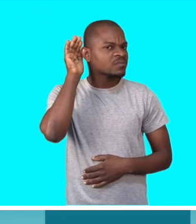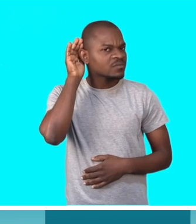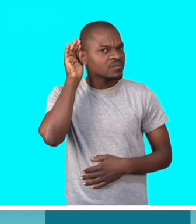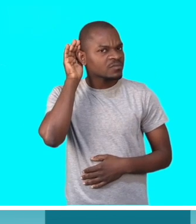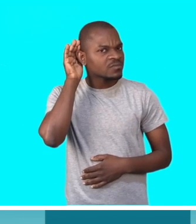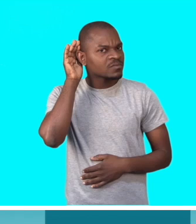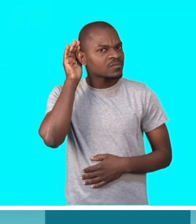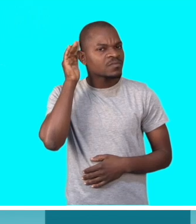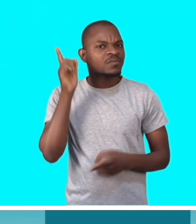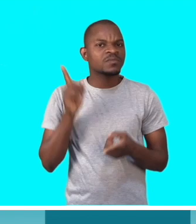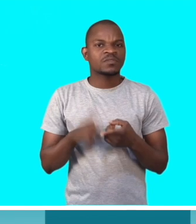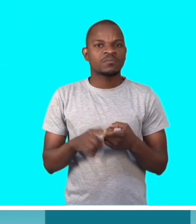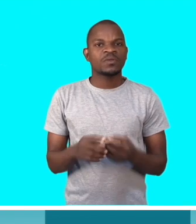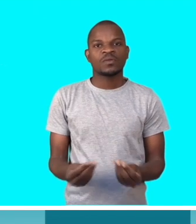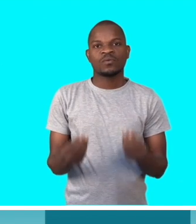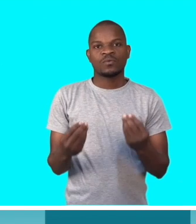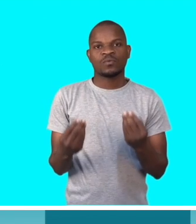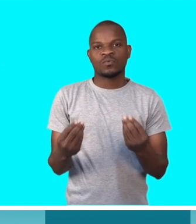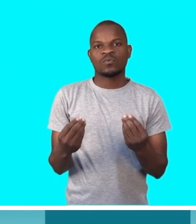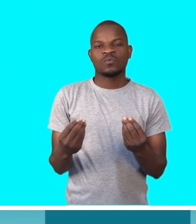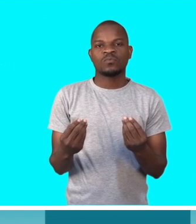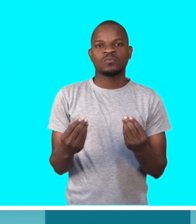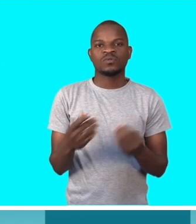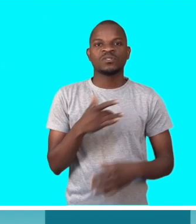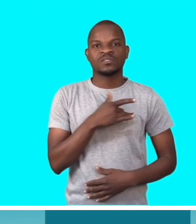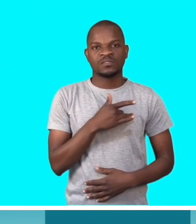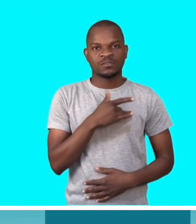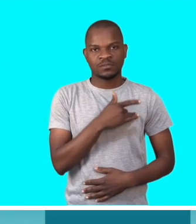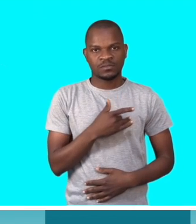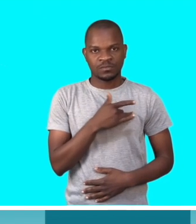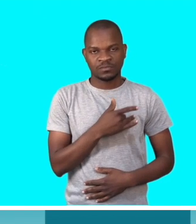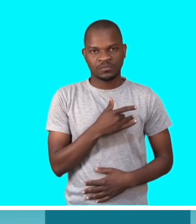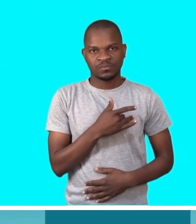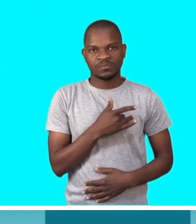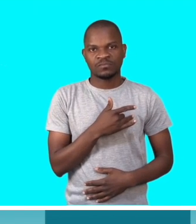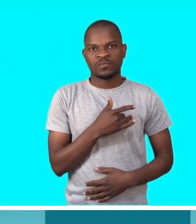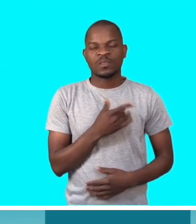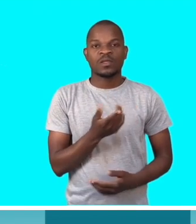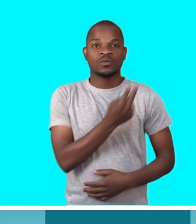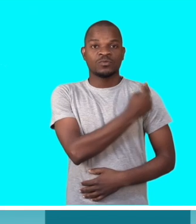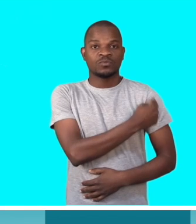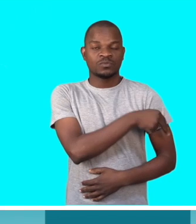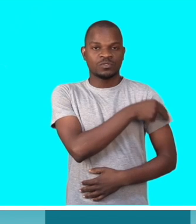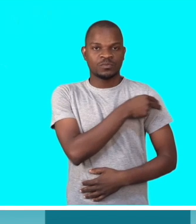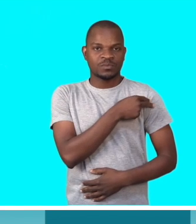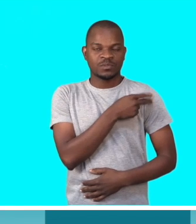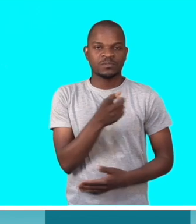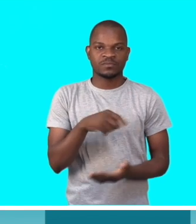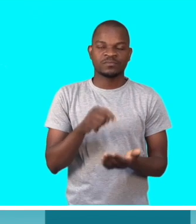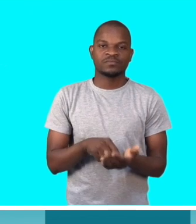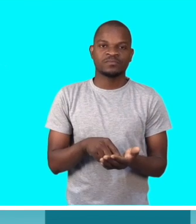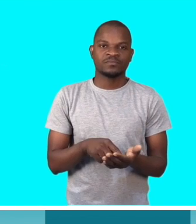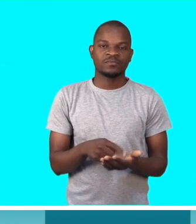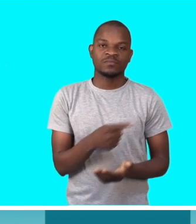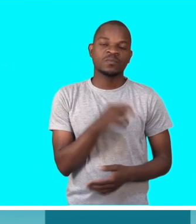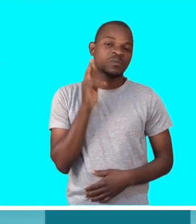ouvir também como é que ela se sentiu a entrada, não é? É, aqui no Estado Central de Maputo.